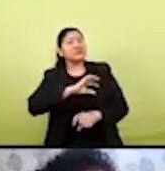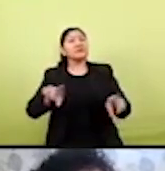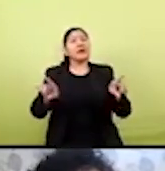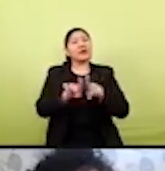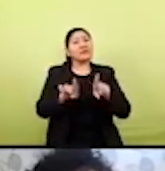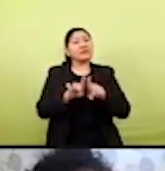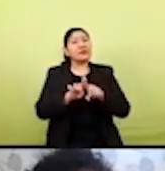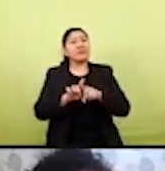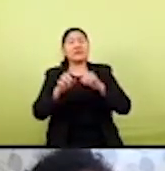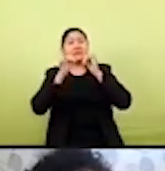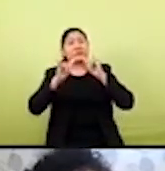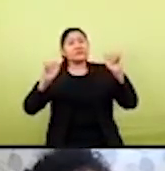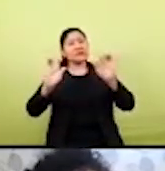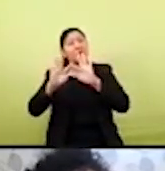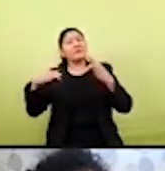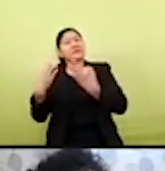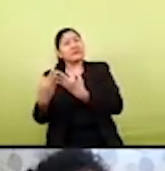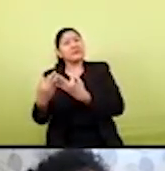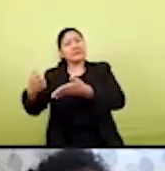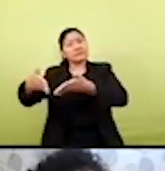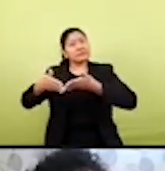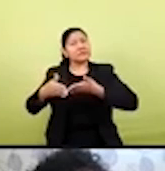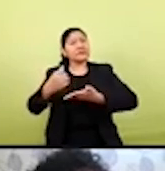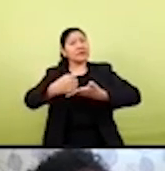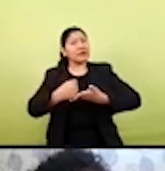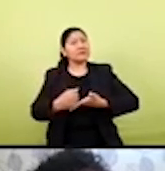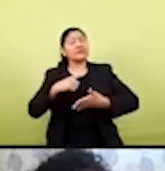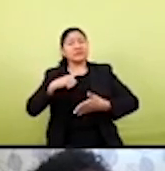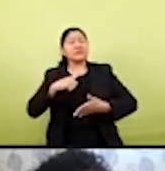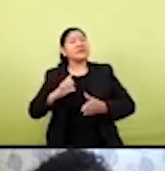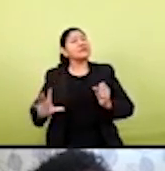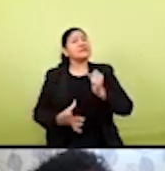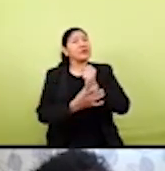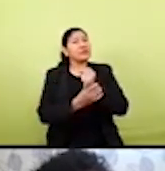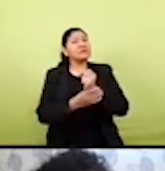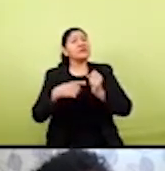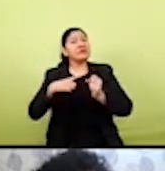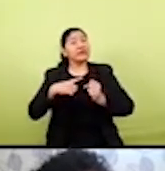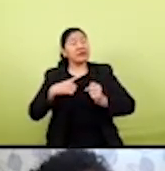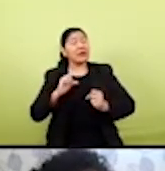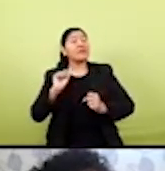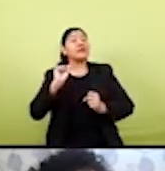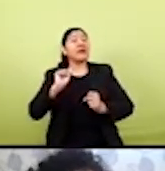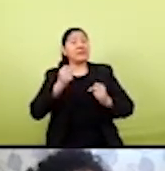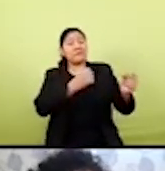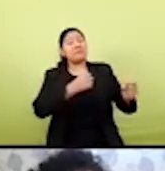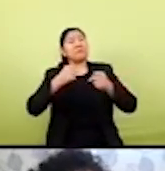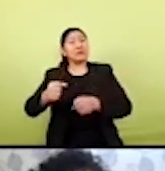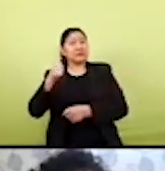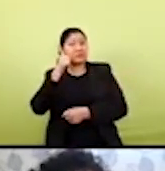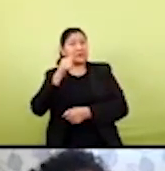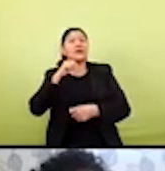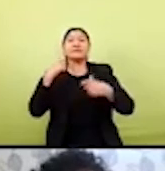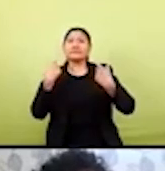para que possam acionar, né, a segurança, tem um resultado positivo, sim, né? Então, a gente precisa